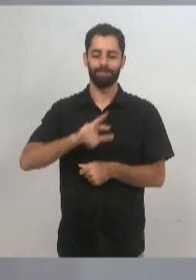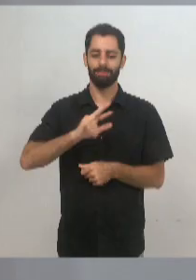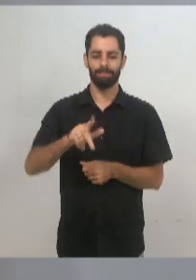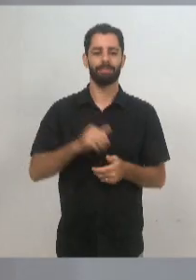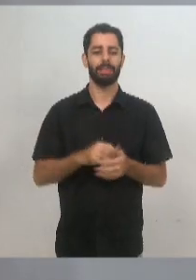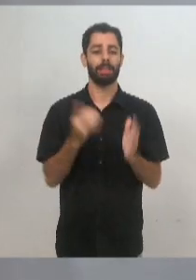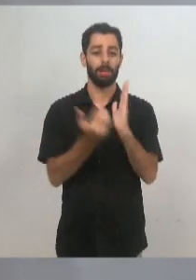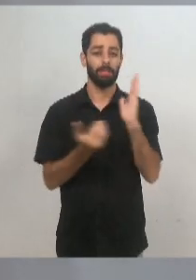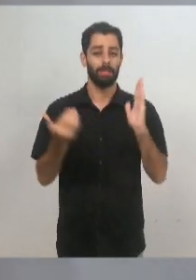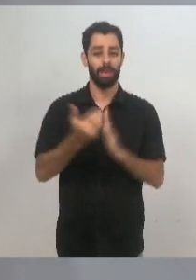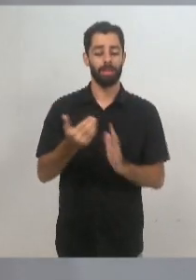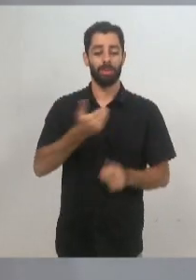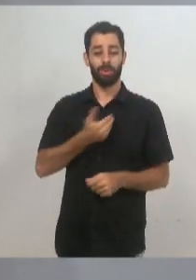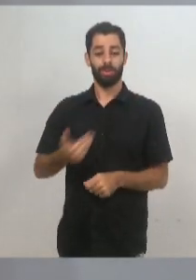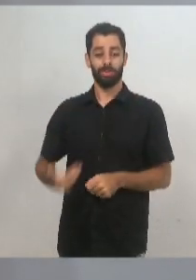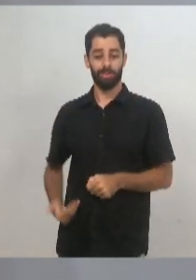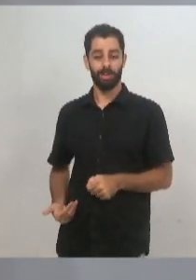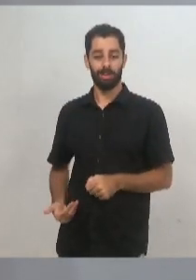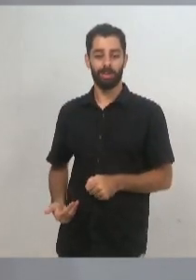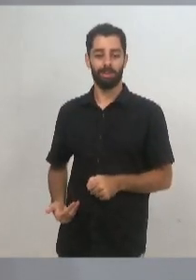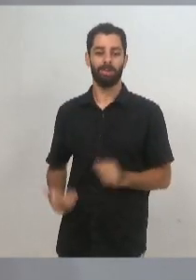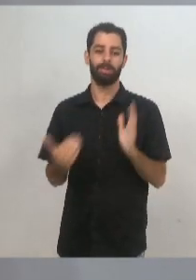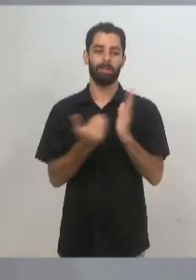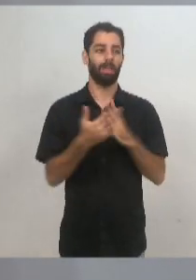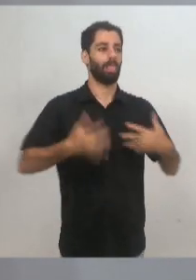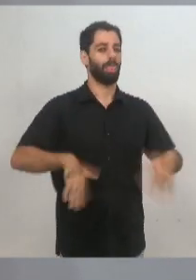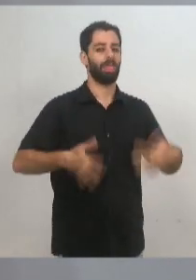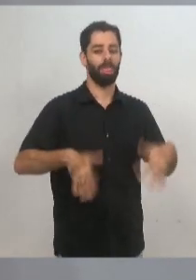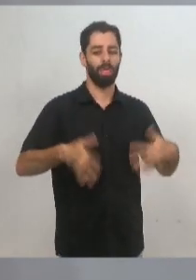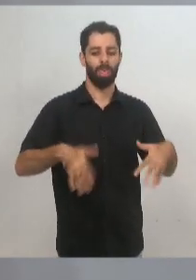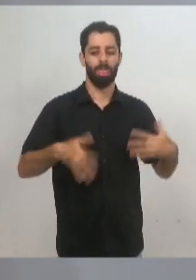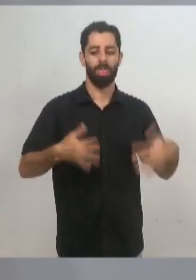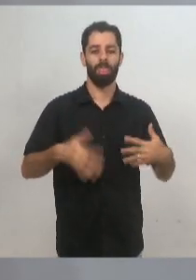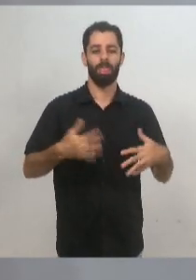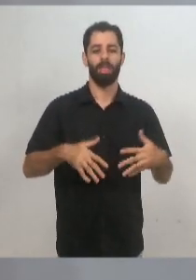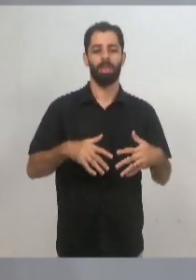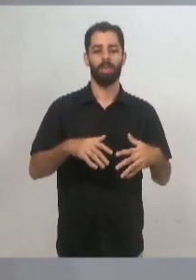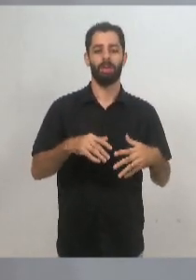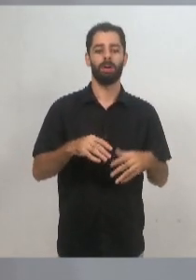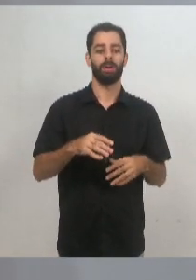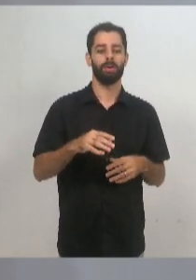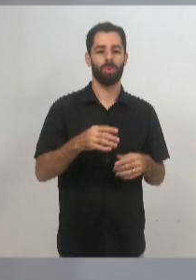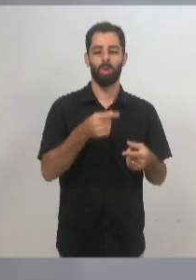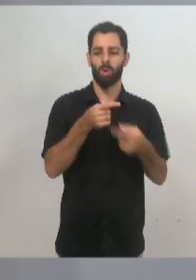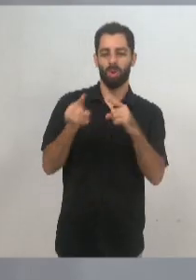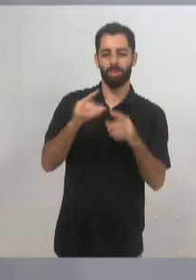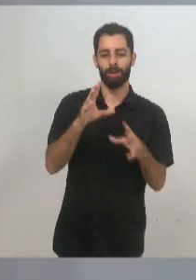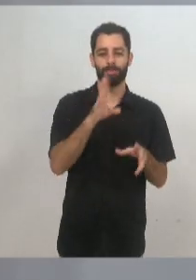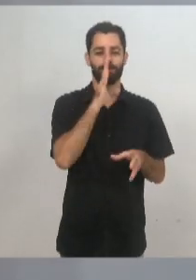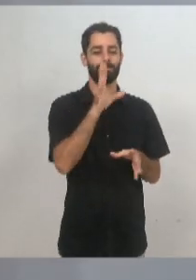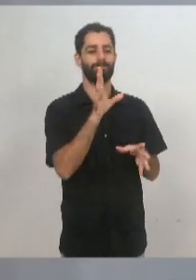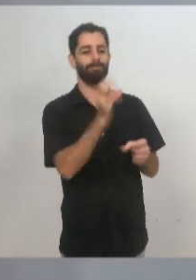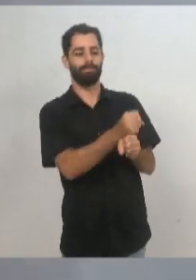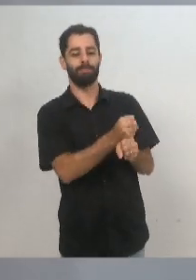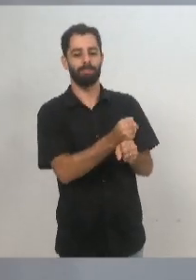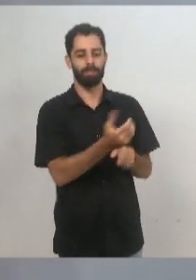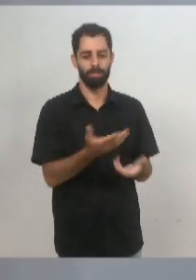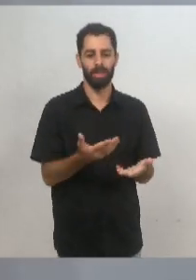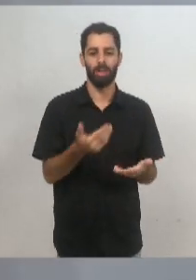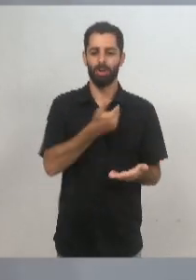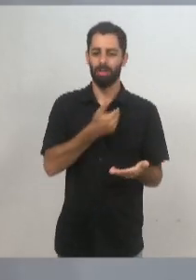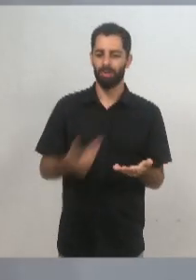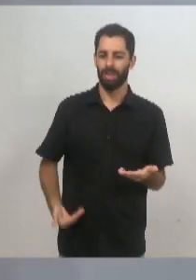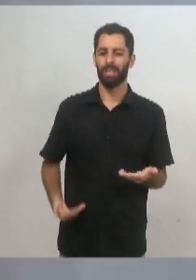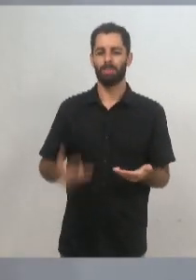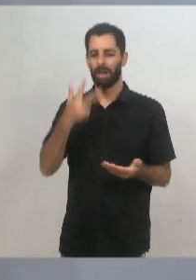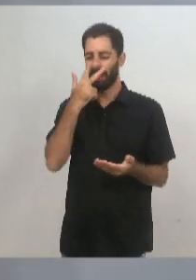mais governo, maior é o desespero de calar a oposição. Um desgoverno de ódio, e a gente está vendo